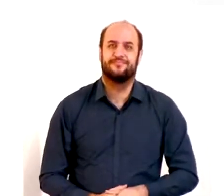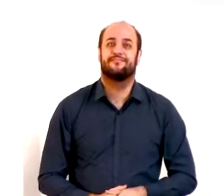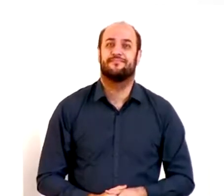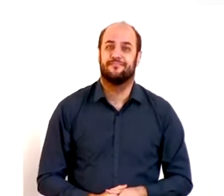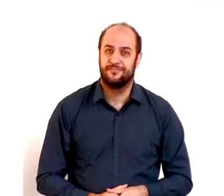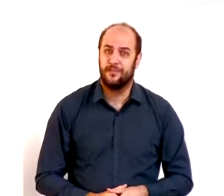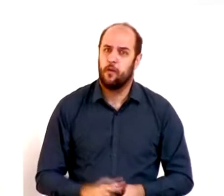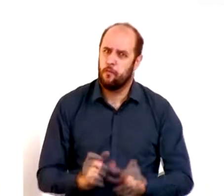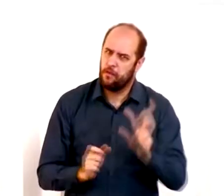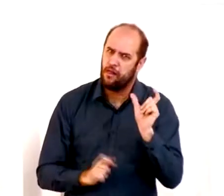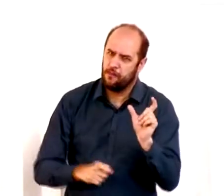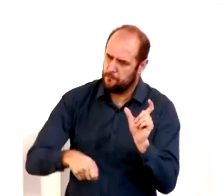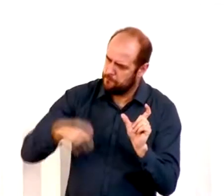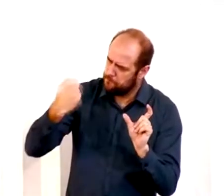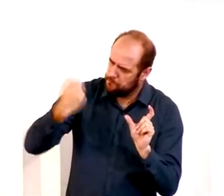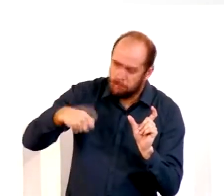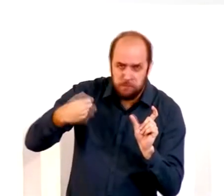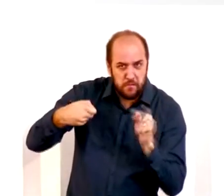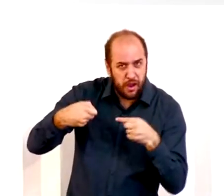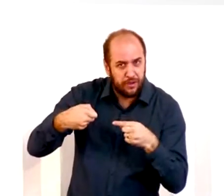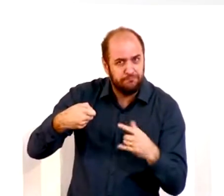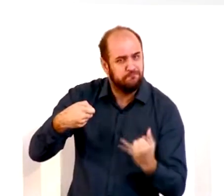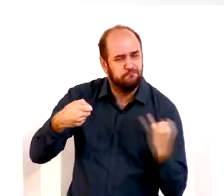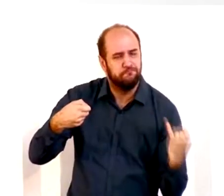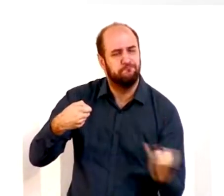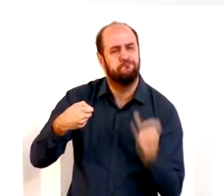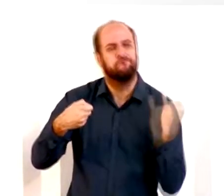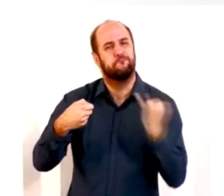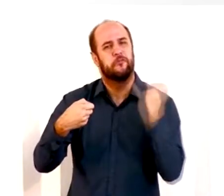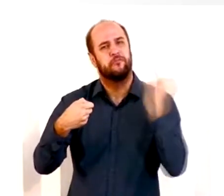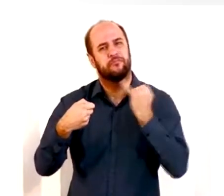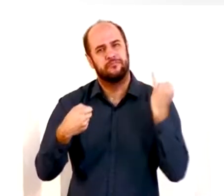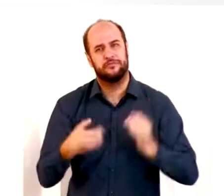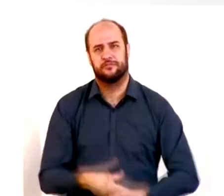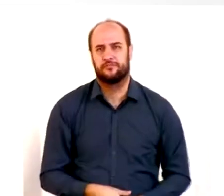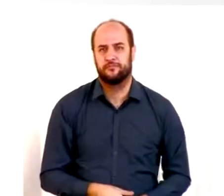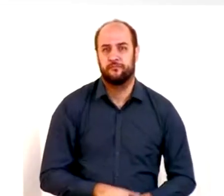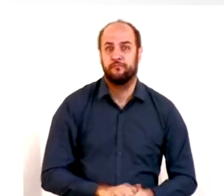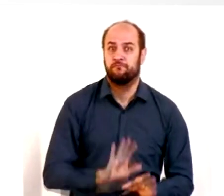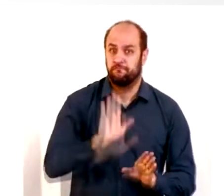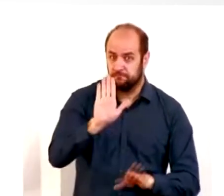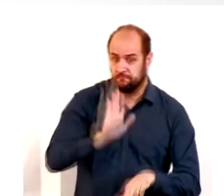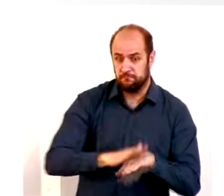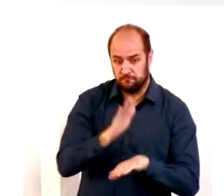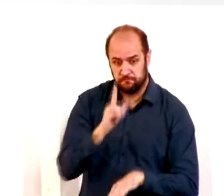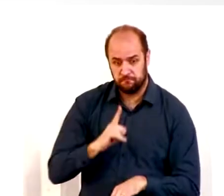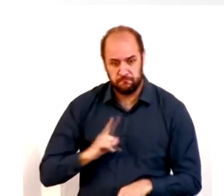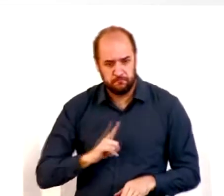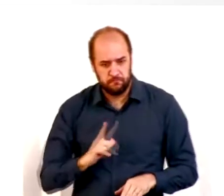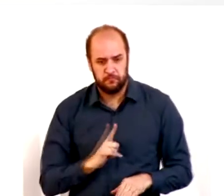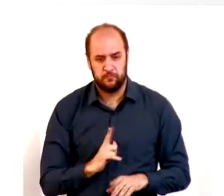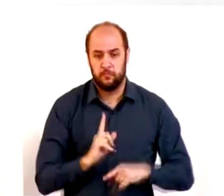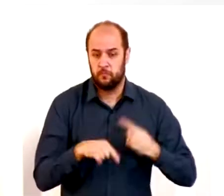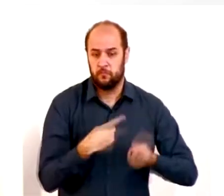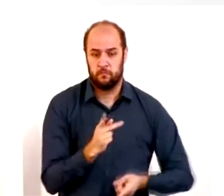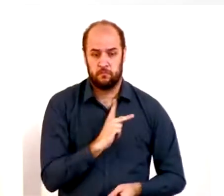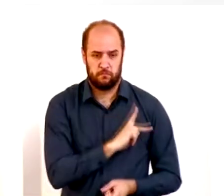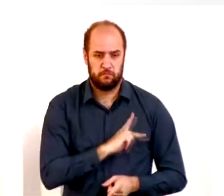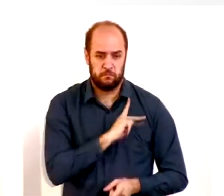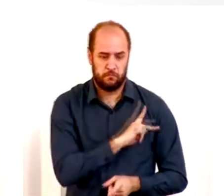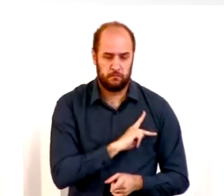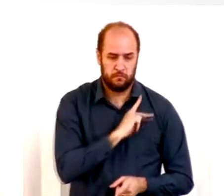Palavra necessária, importantíssima aqui. E tem ainda uma outra passagem, em determinado momento Paulo